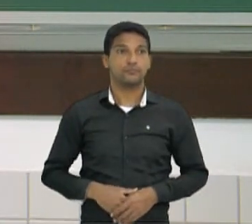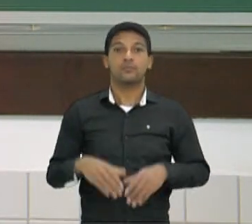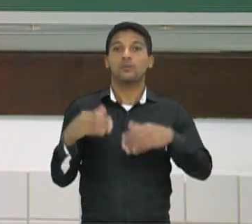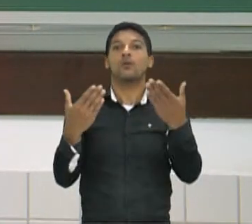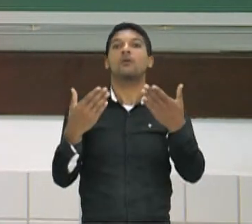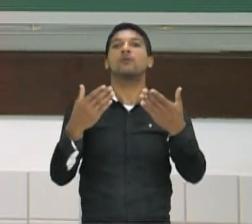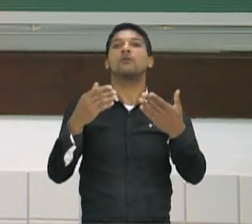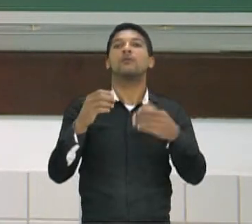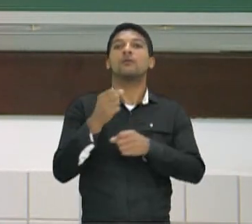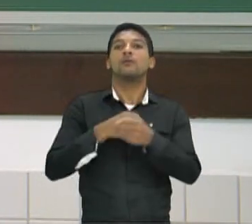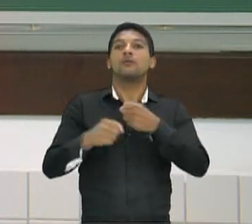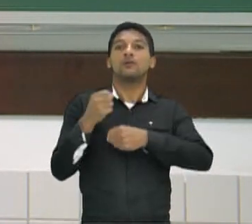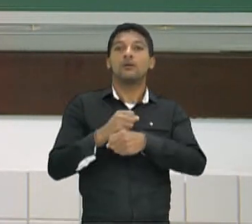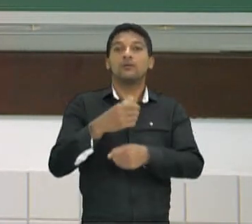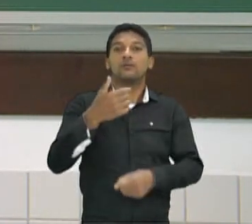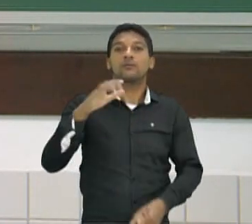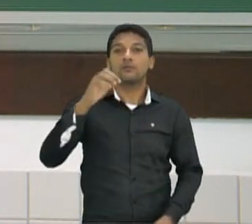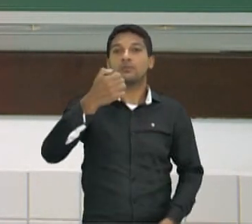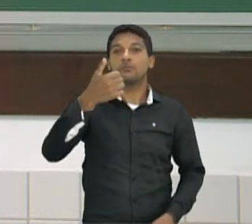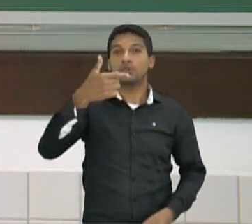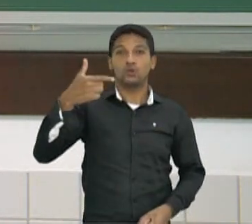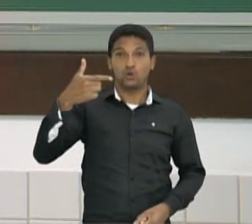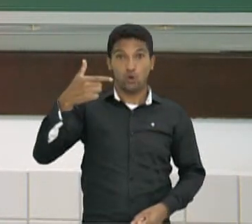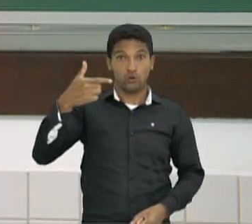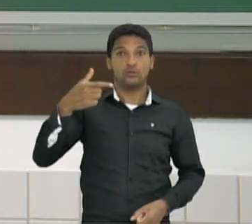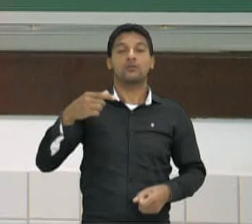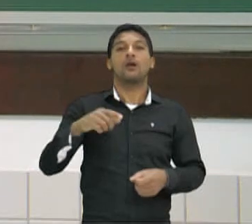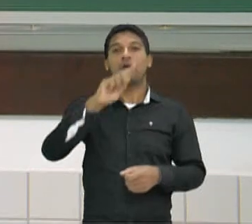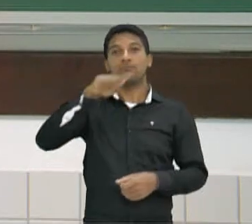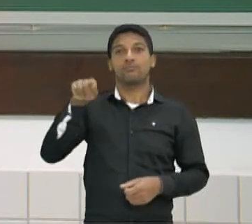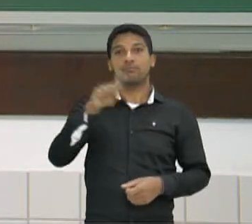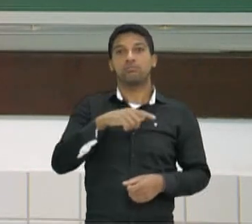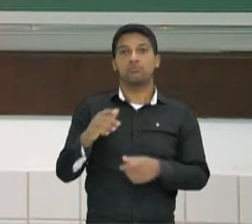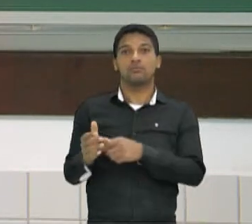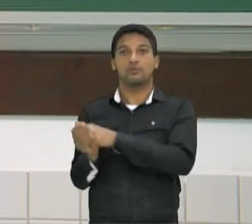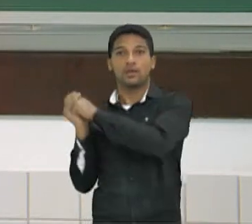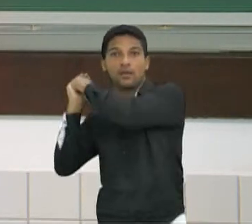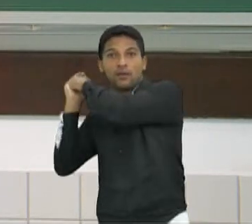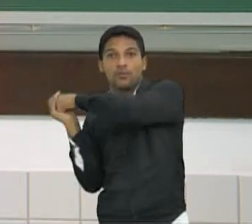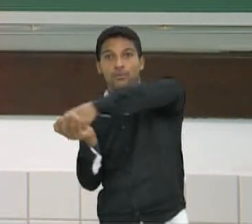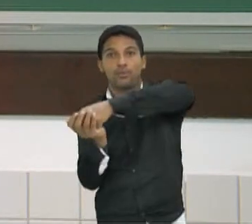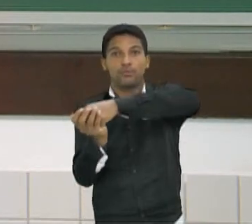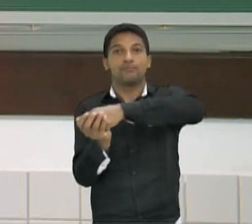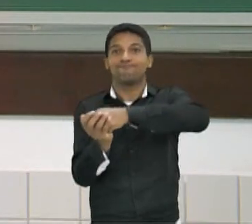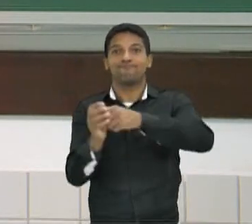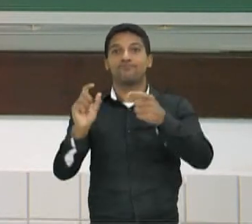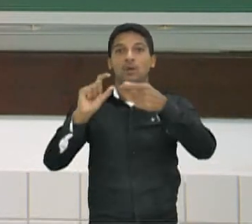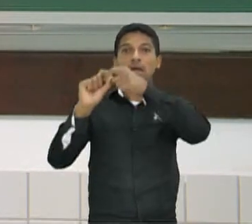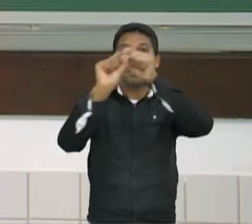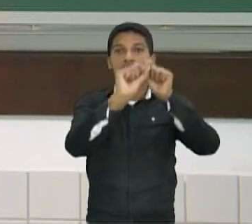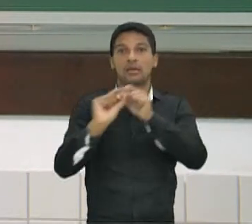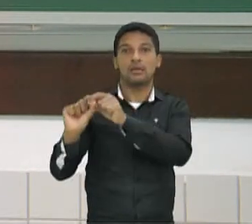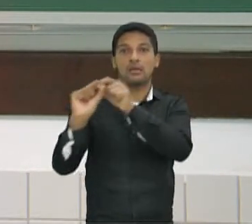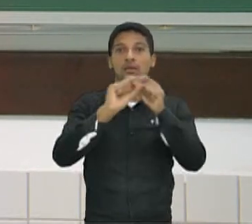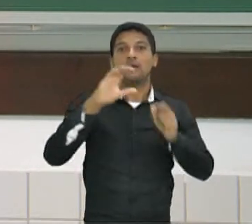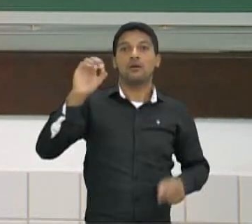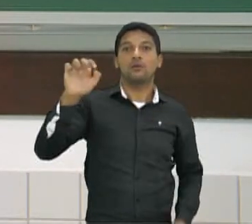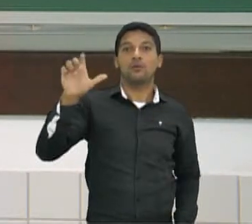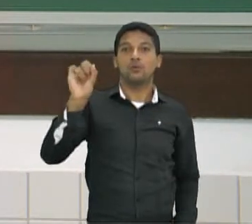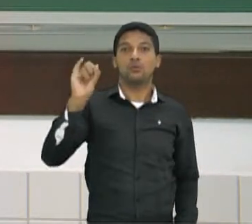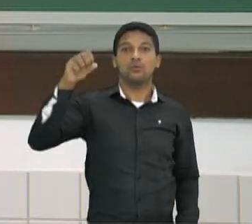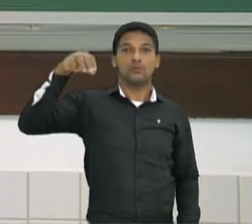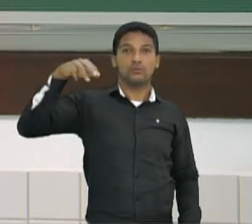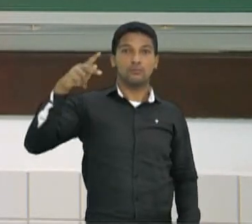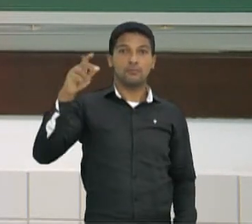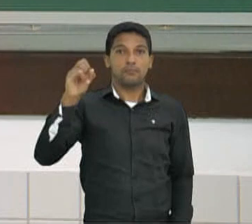esteve nas Olimpíadas de Londres, né? E agora em 2020 retornaria às Olimpíadas. Como as Olimpíadas foram prorrogadas para 2021, ano que vem em Tóquio,